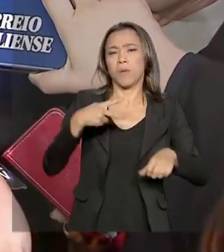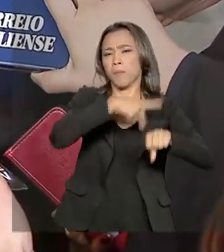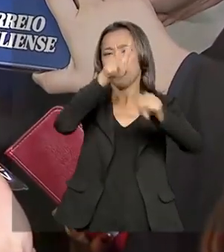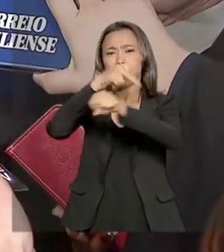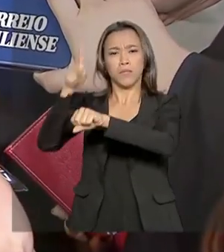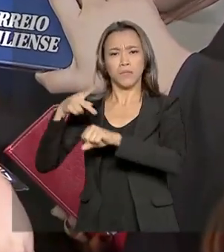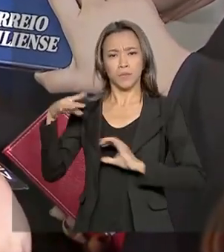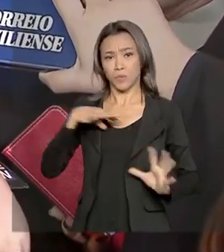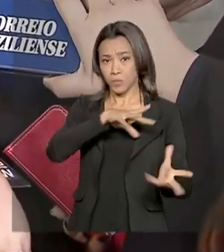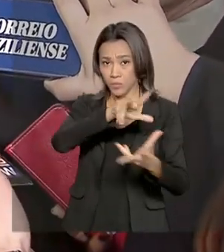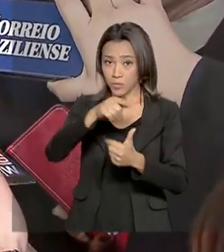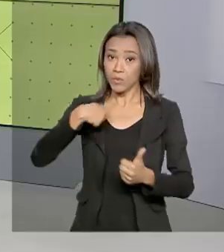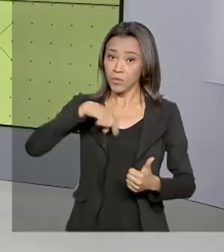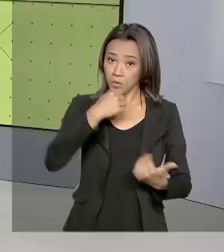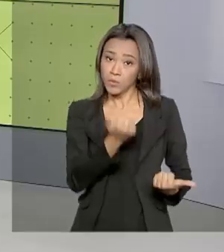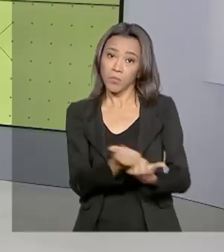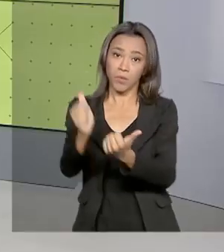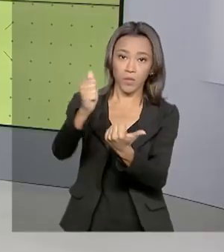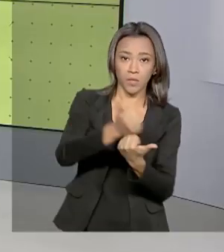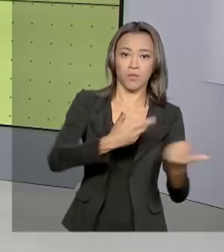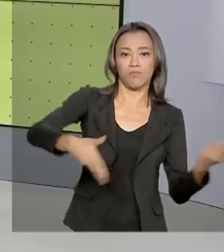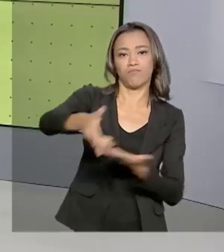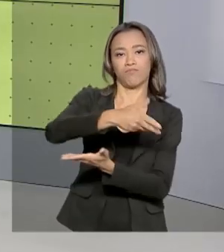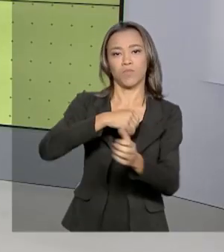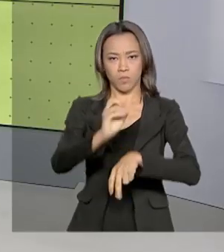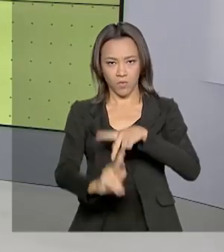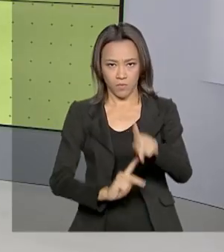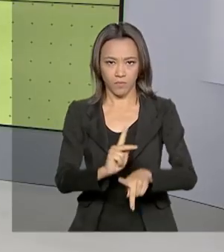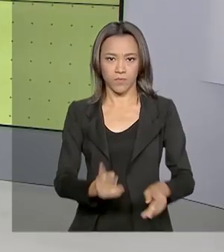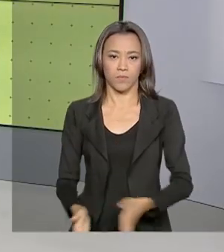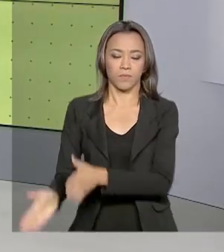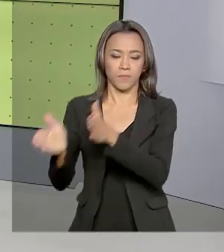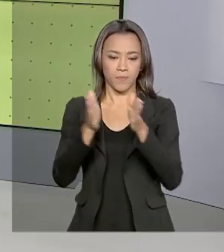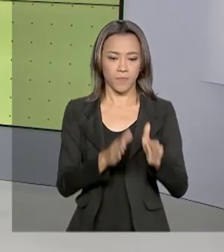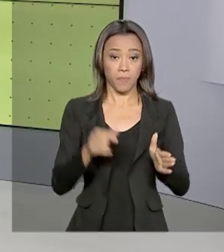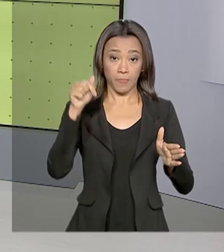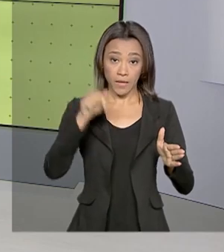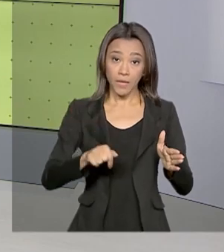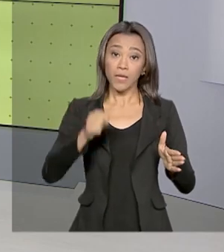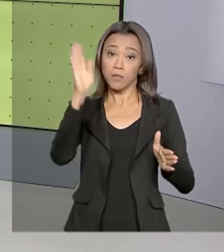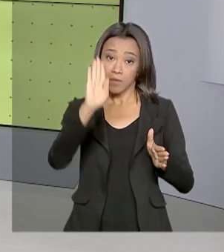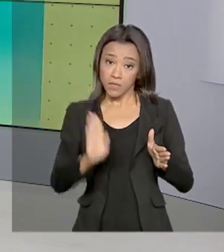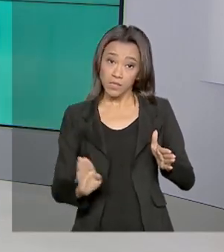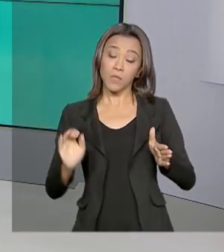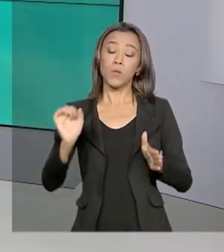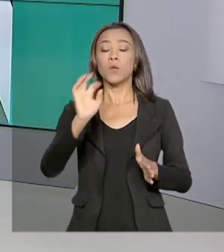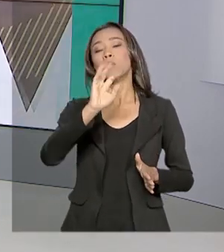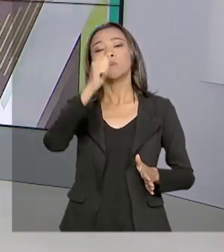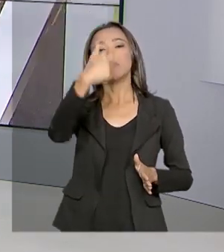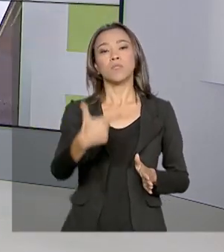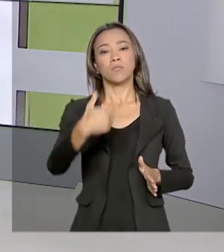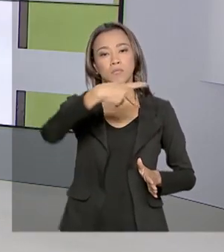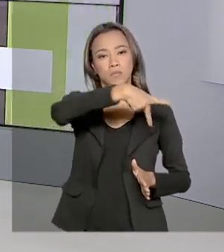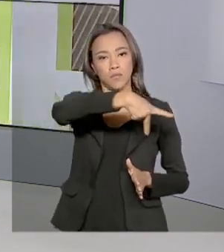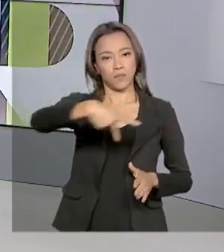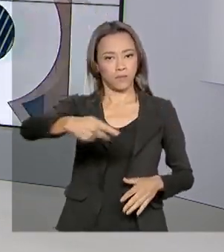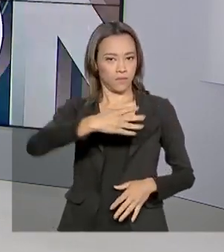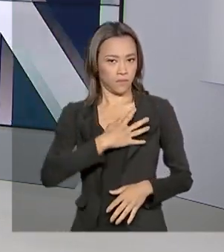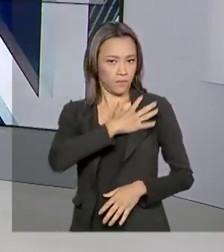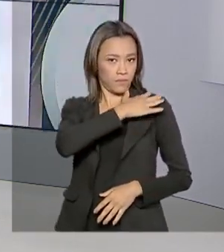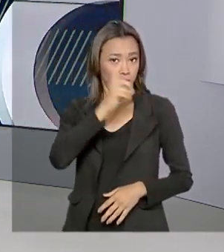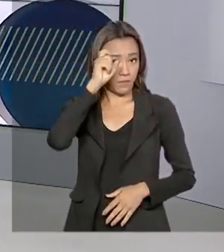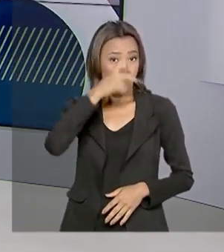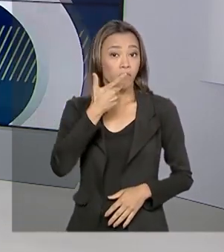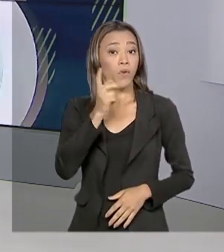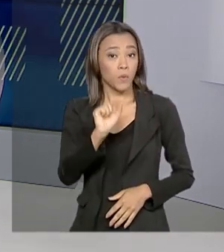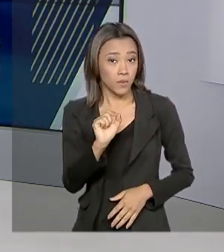os nossos respectivos povos. E aqui no Brasil, o presidente em exercício, Hamilton Mourão, também falou sobre os acordos fechados